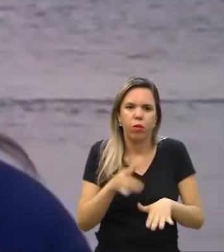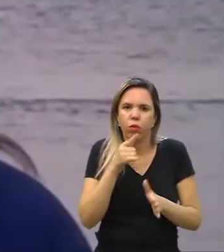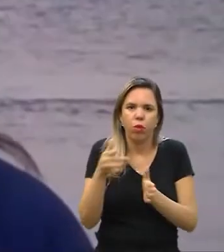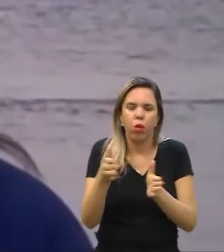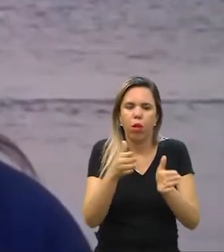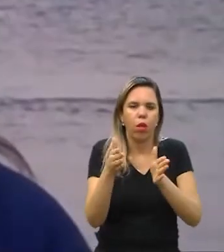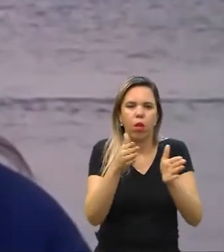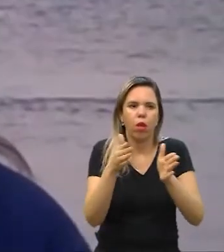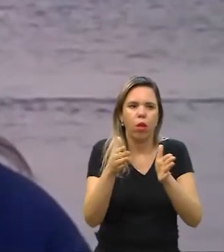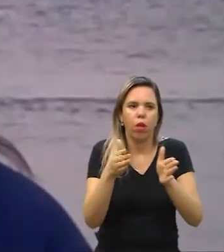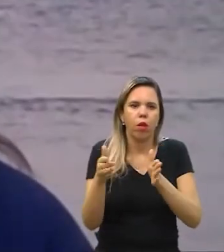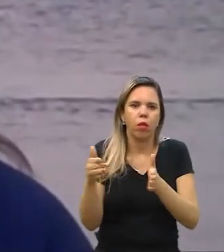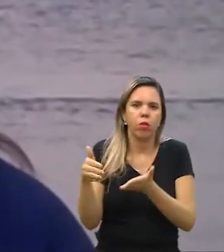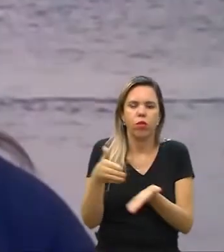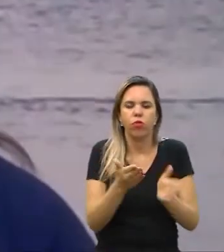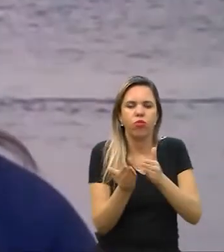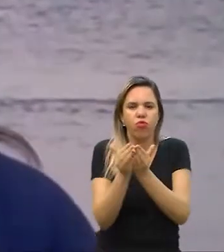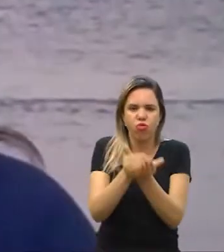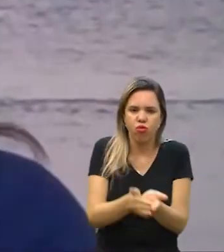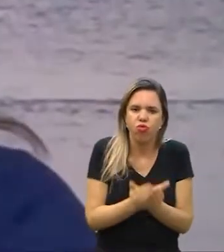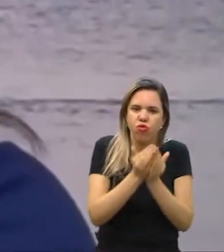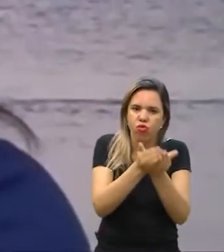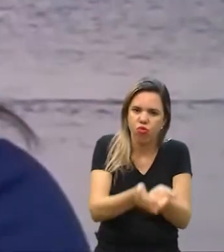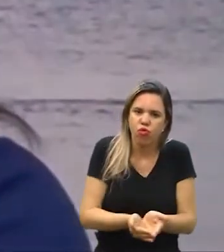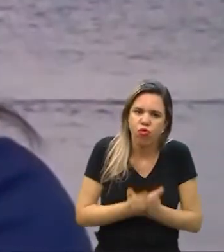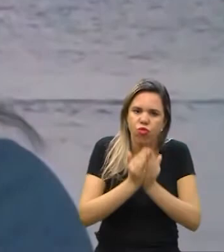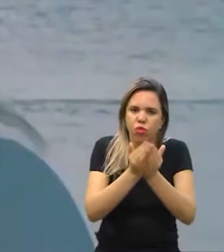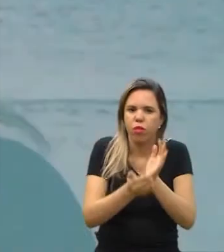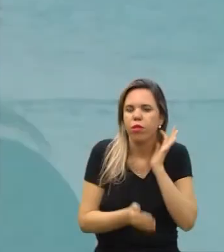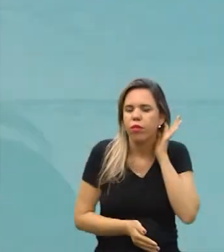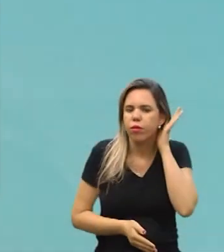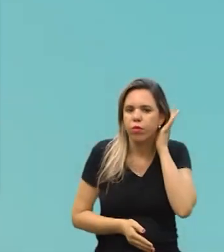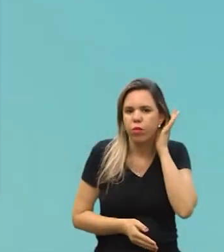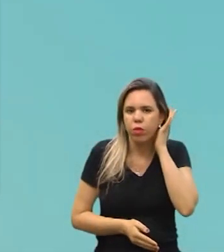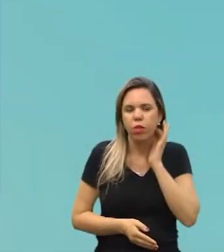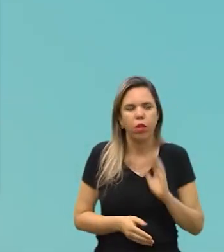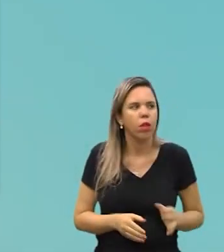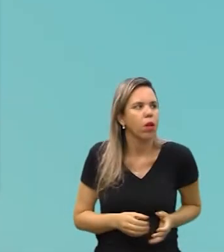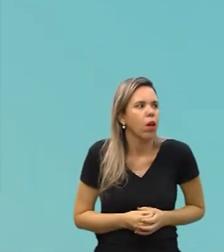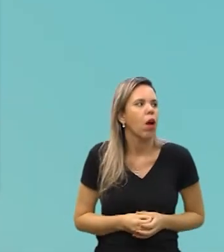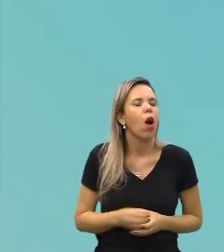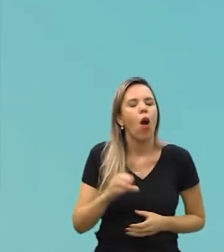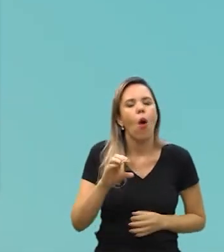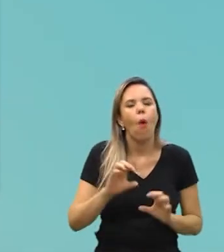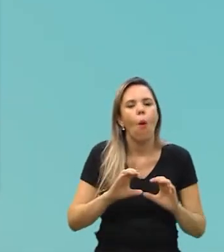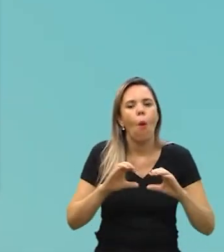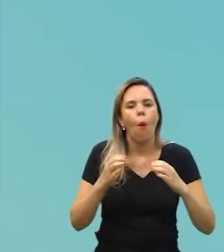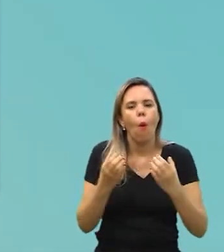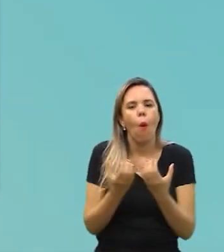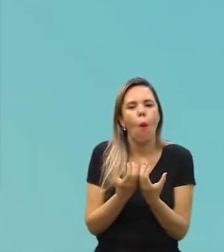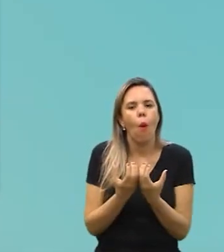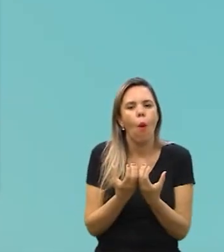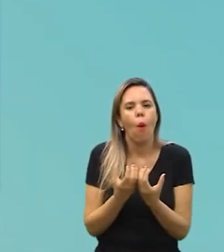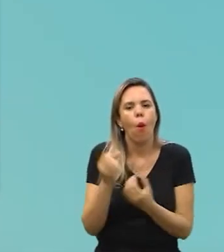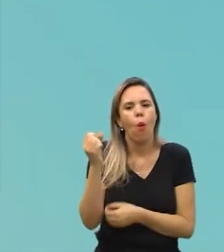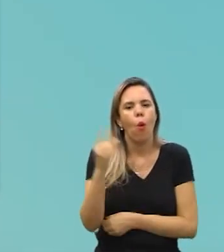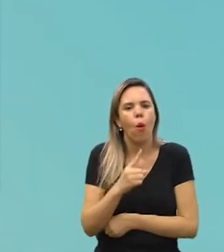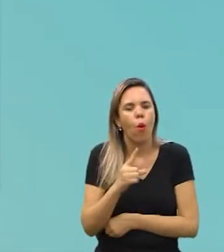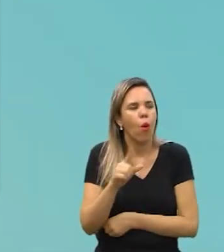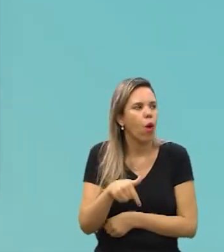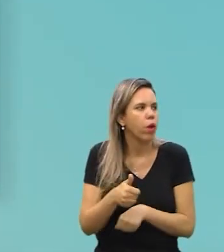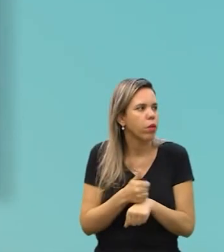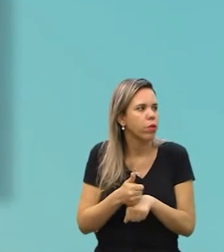em águas de lastros de navio, né, que saem, por exemplo, o coral-sol. O coral-sol é uma espécie que